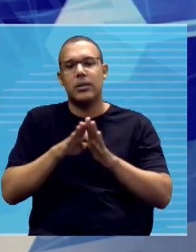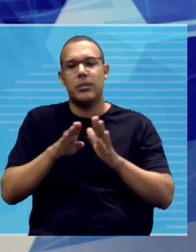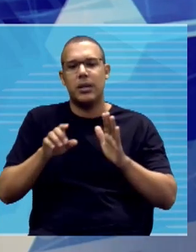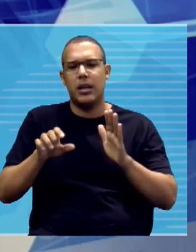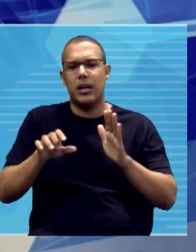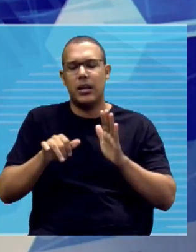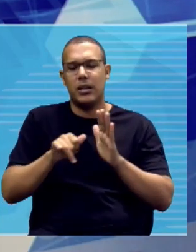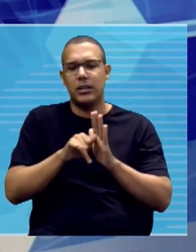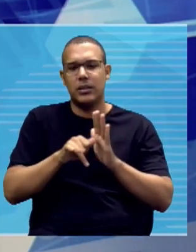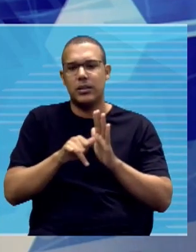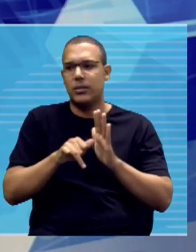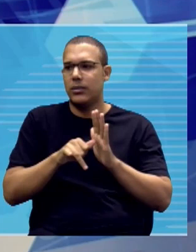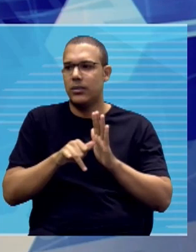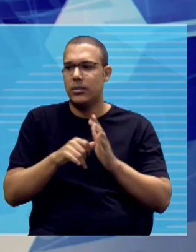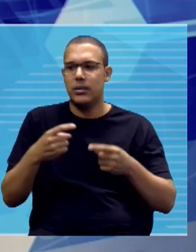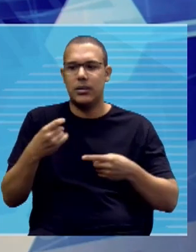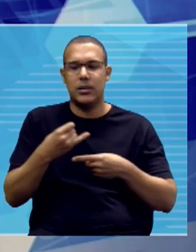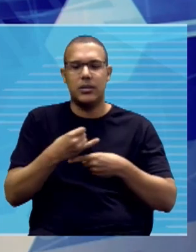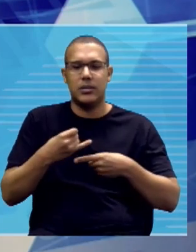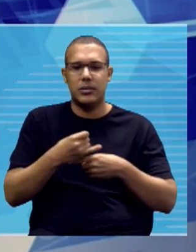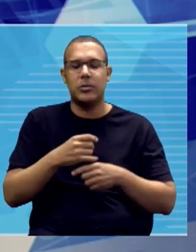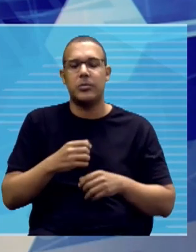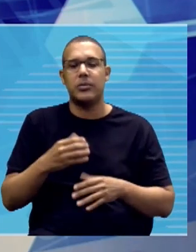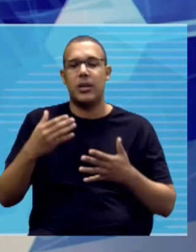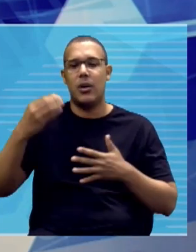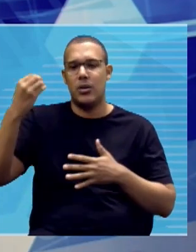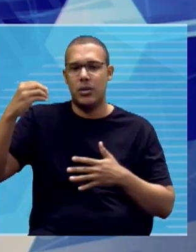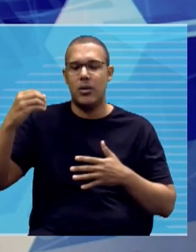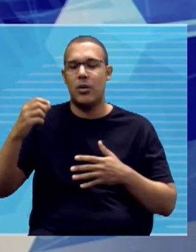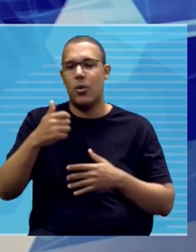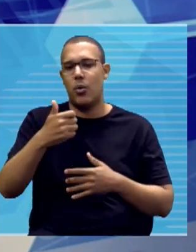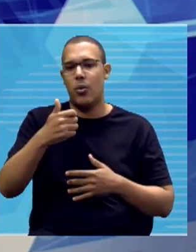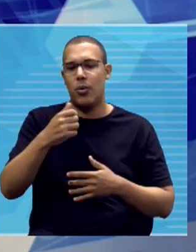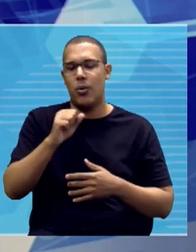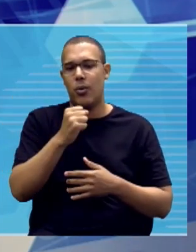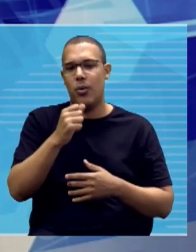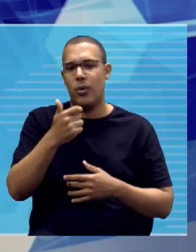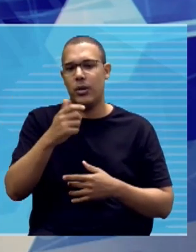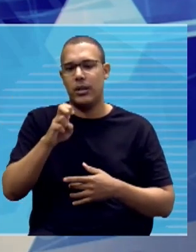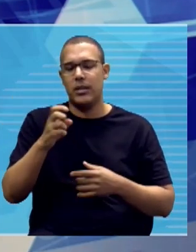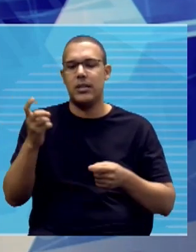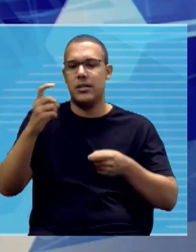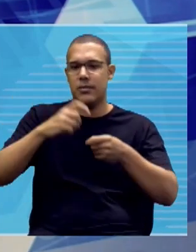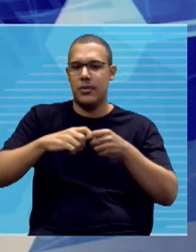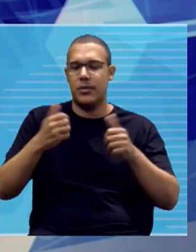de uma forma geral. Bacana? A gente vai dar esse intervalo, 8h15 a gente volta. Tchau!